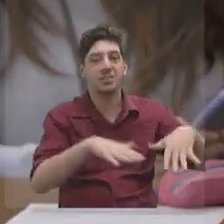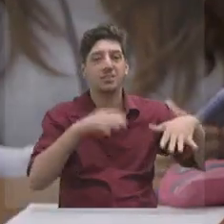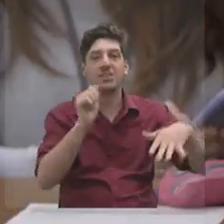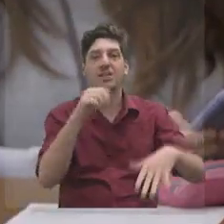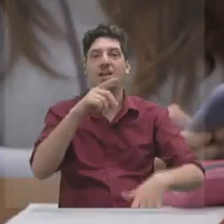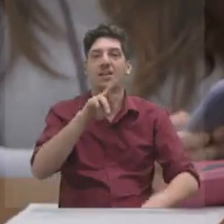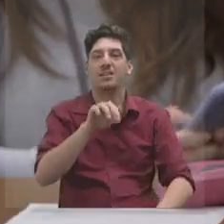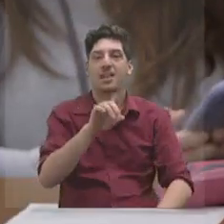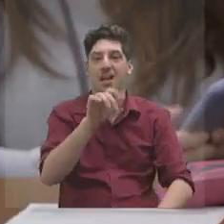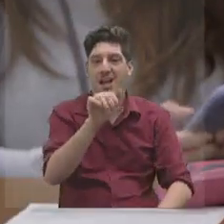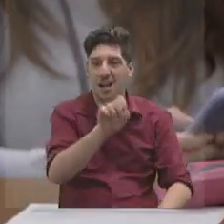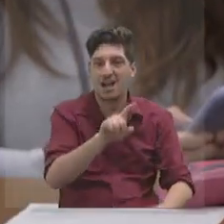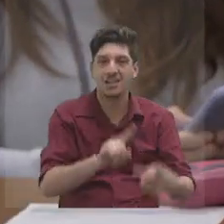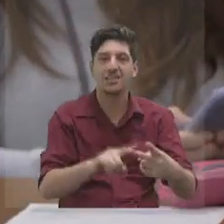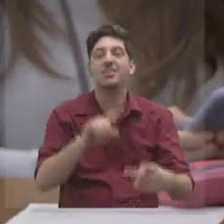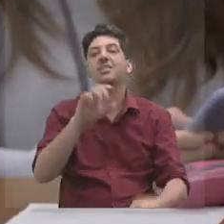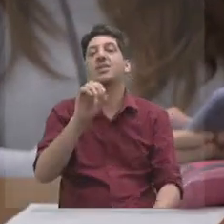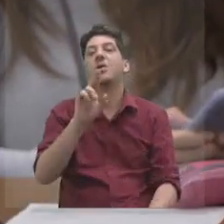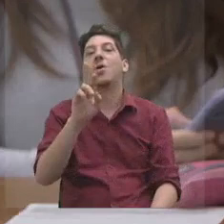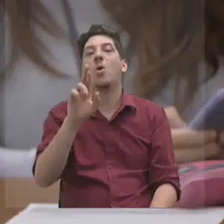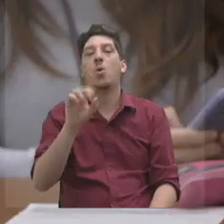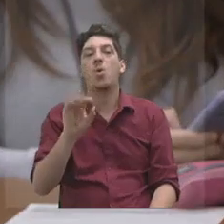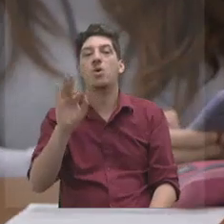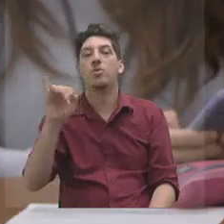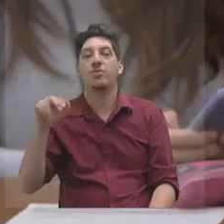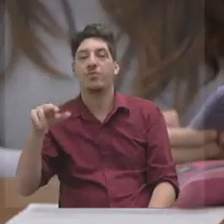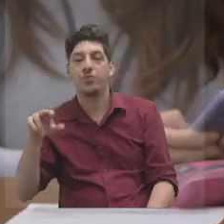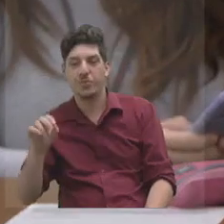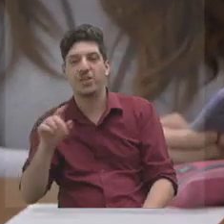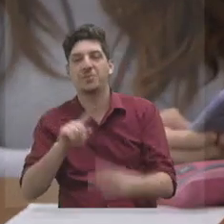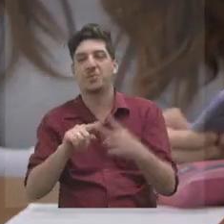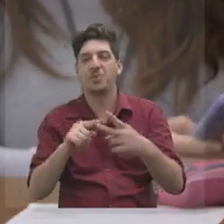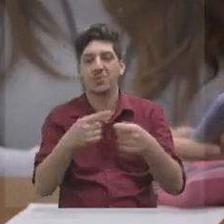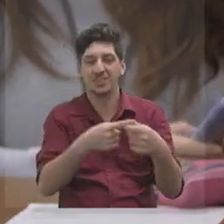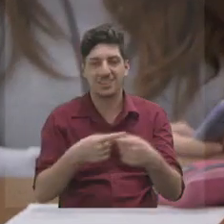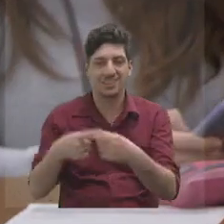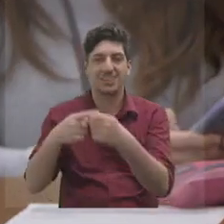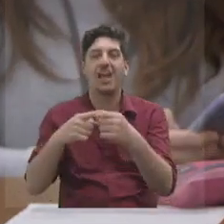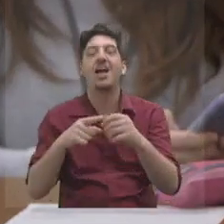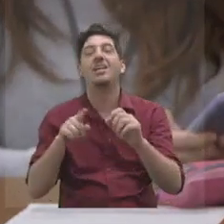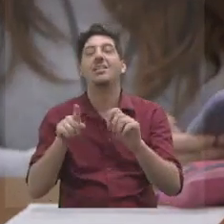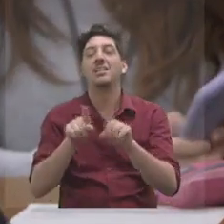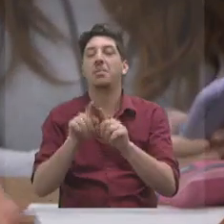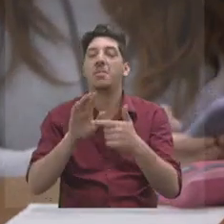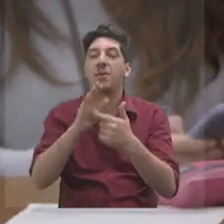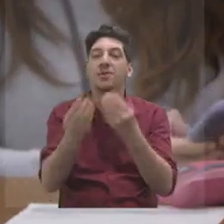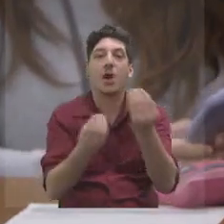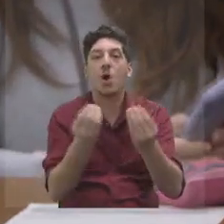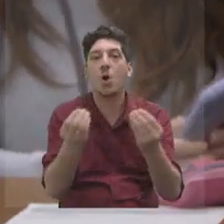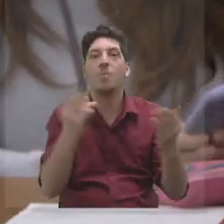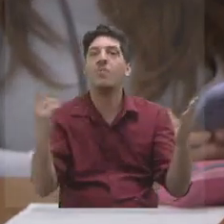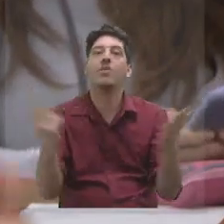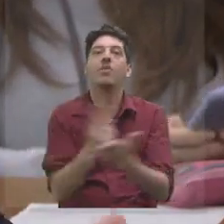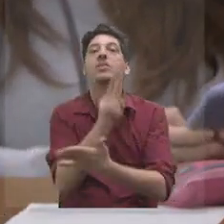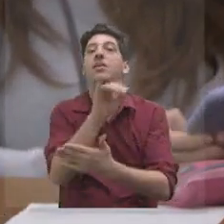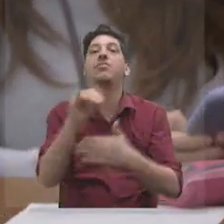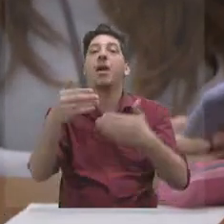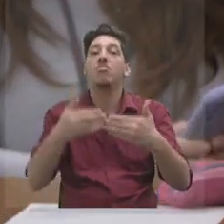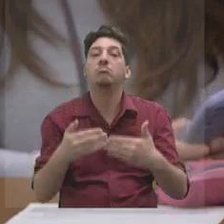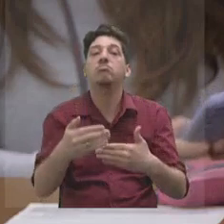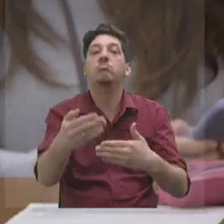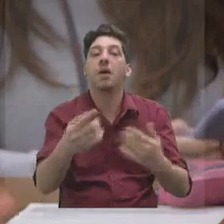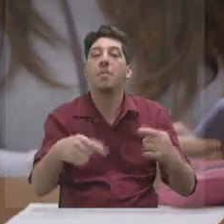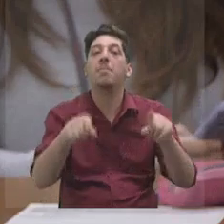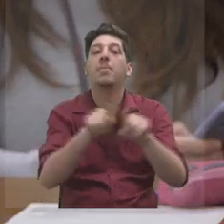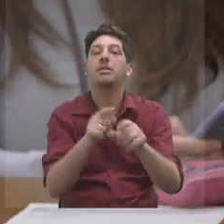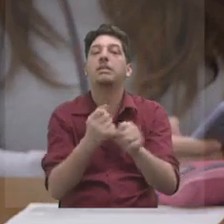em em Ouro Fino e trazendo então né um pouco Essa visão de como que vai se dar nessa esse essa parceria ao